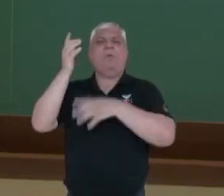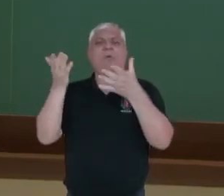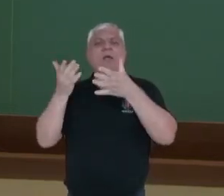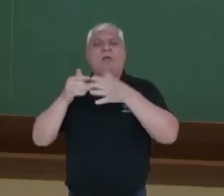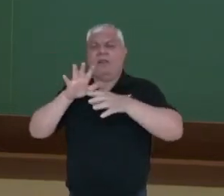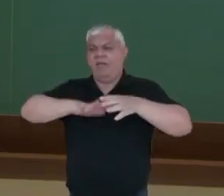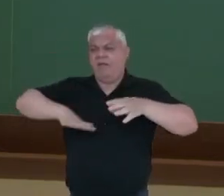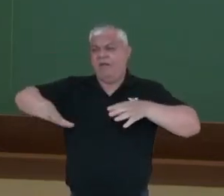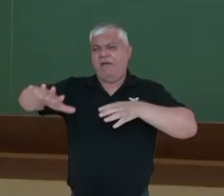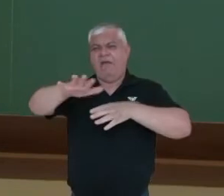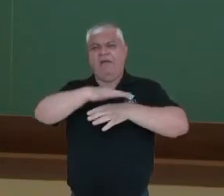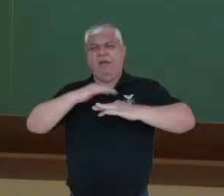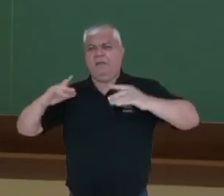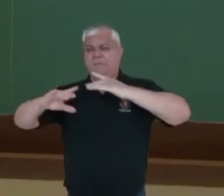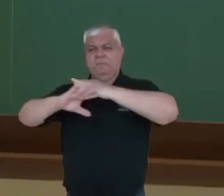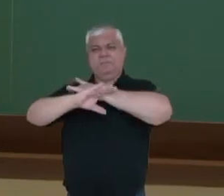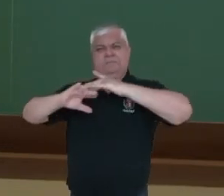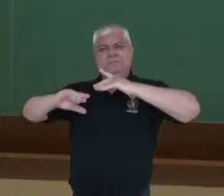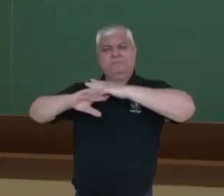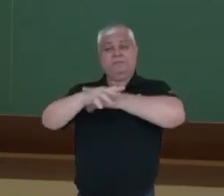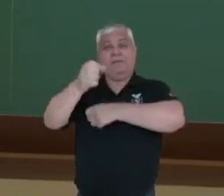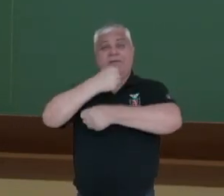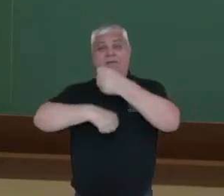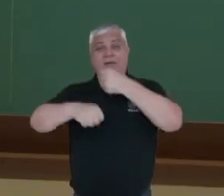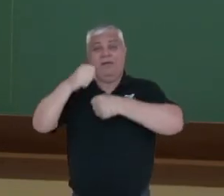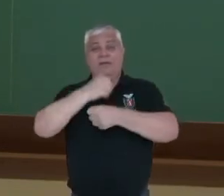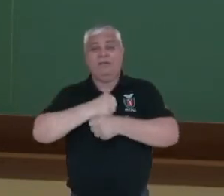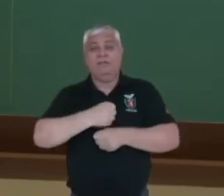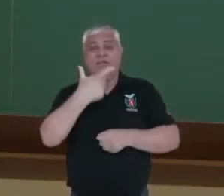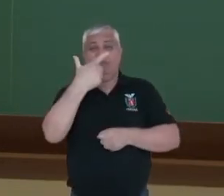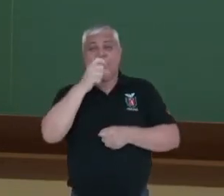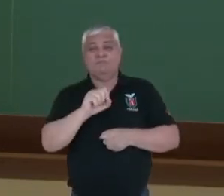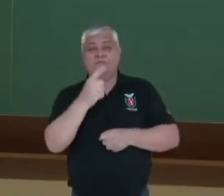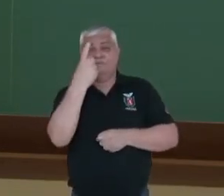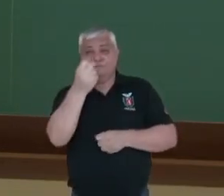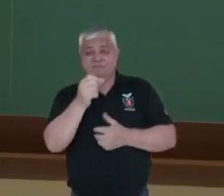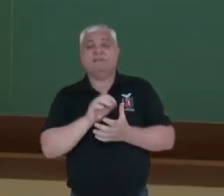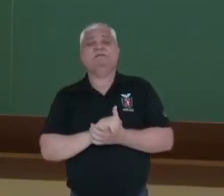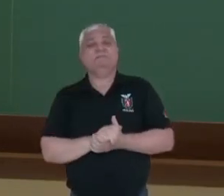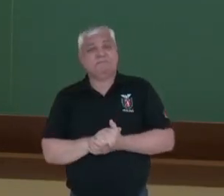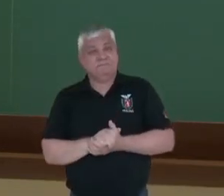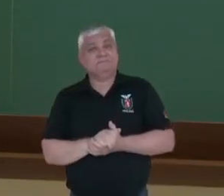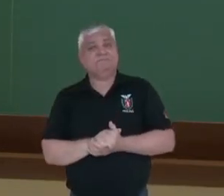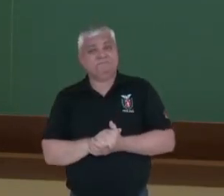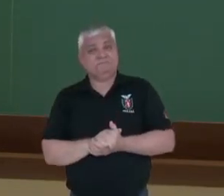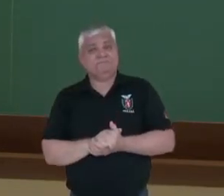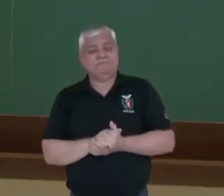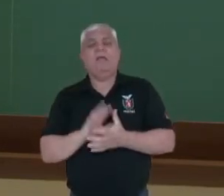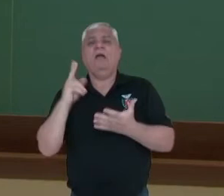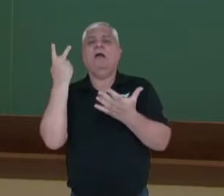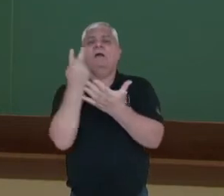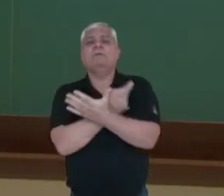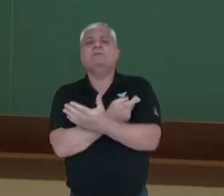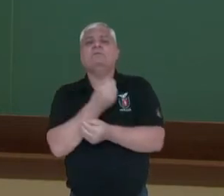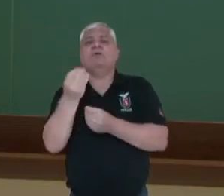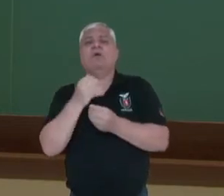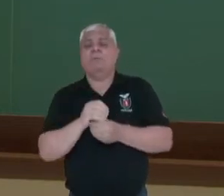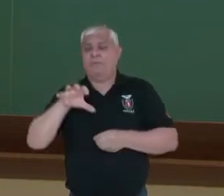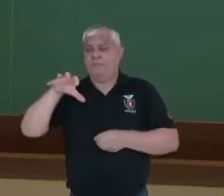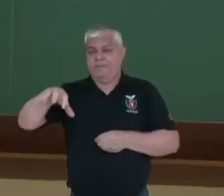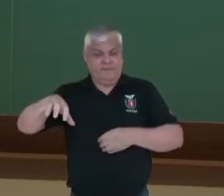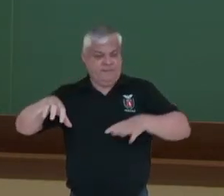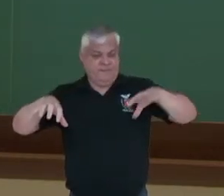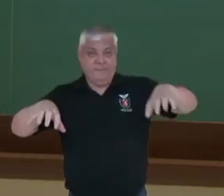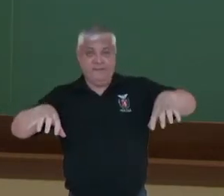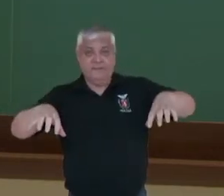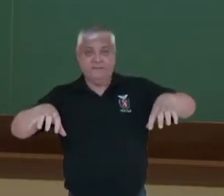em 2016, dando essa ideia do que é a expansão da mancha urbana. E quando isso acontece entre dois municípios,